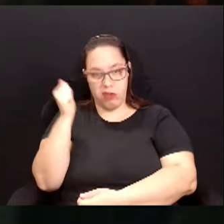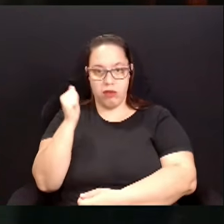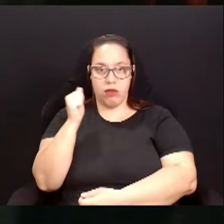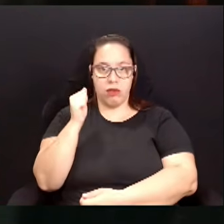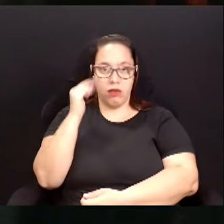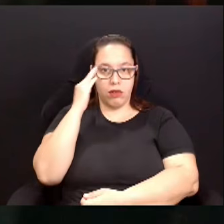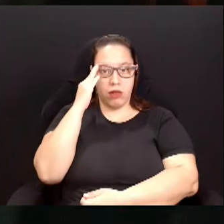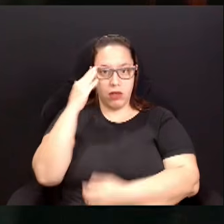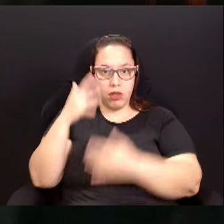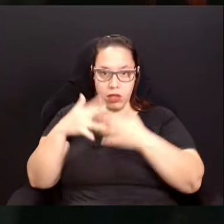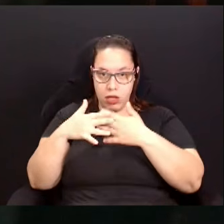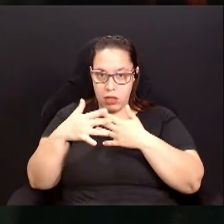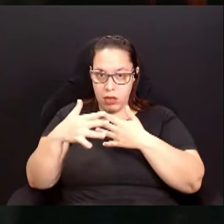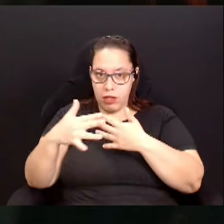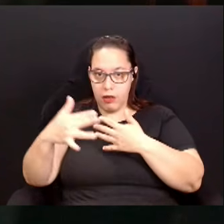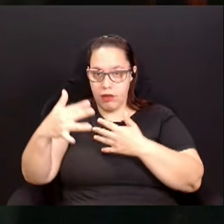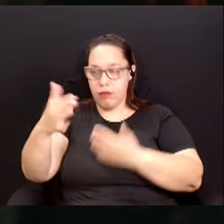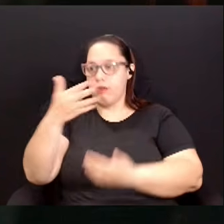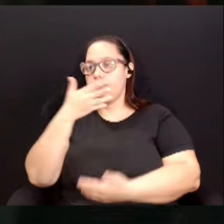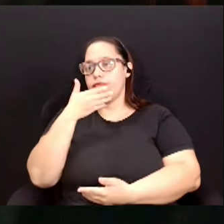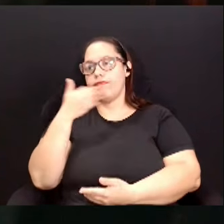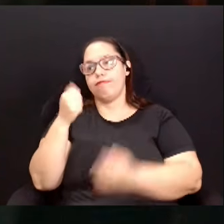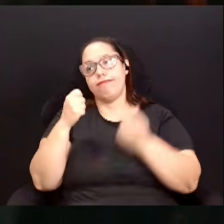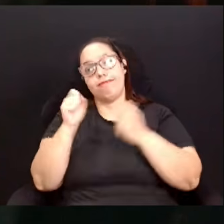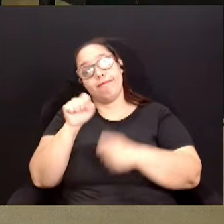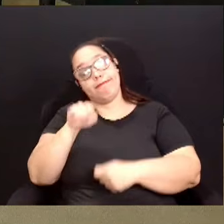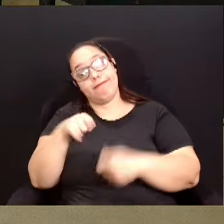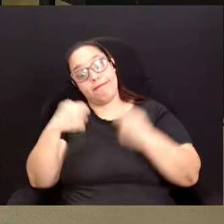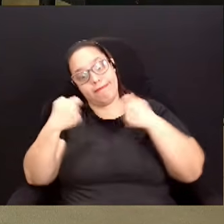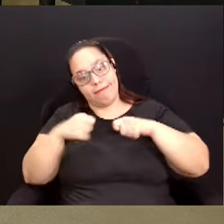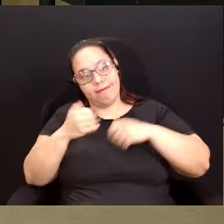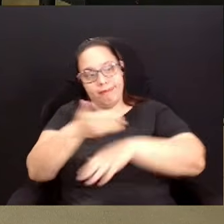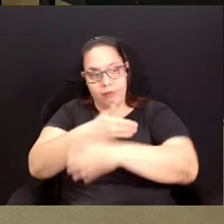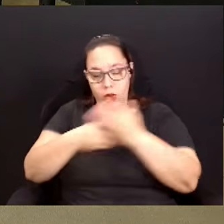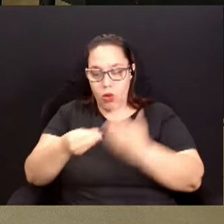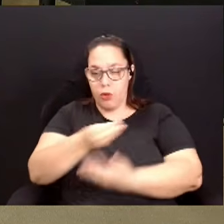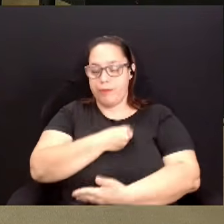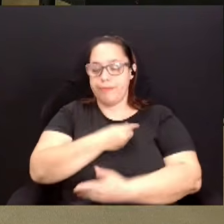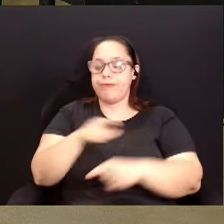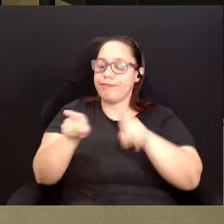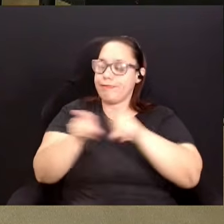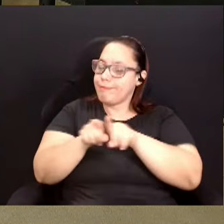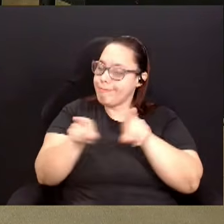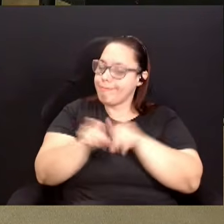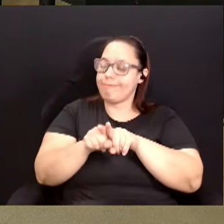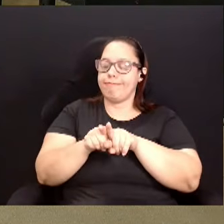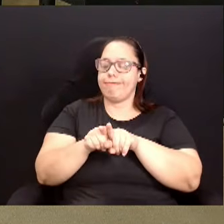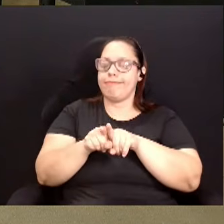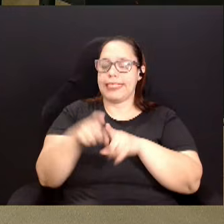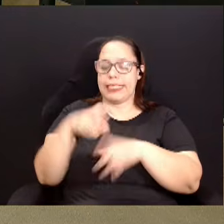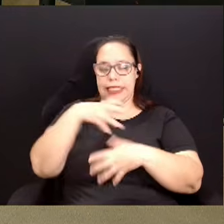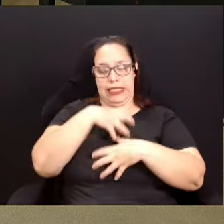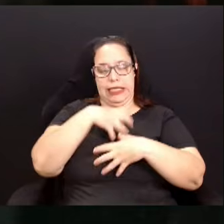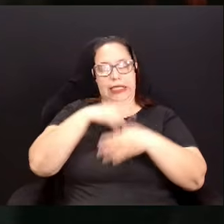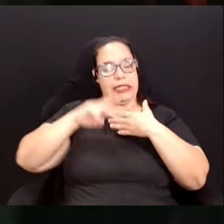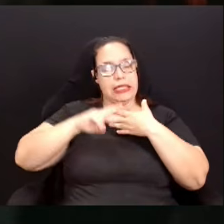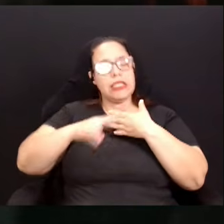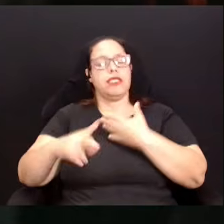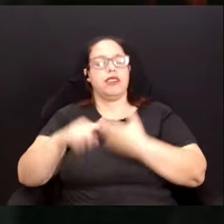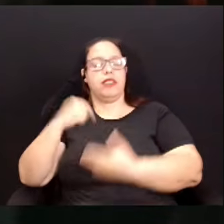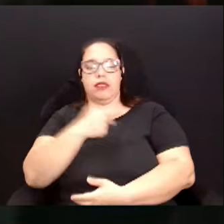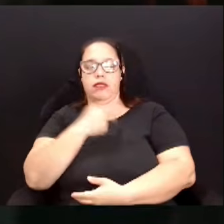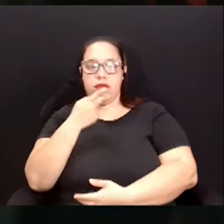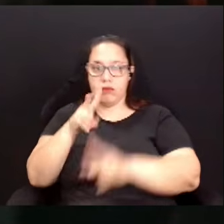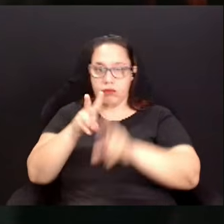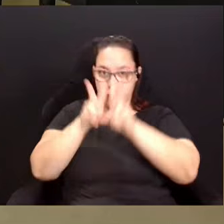vai melhorar. Só que nós precisamos aprender a conviver com isso. Isso também tem causado impacto quando a gente fala do tema de hoje, que é o